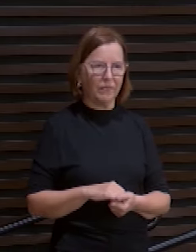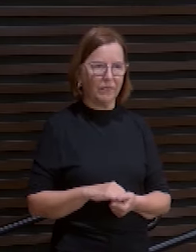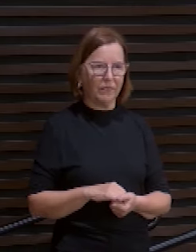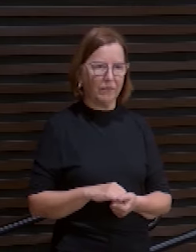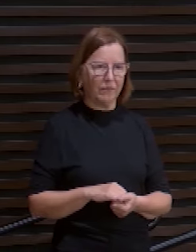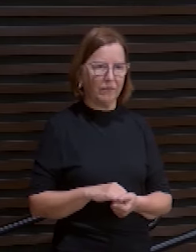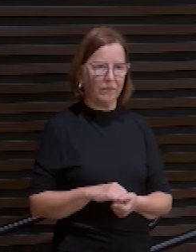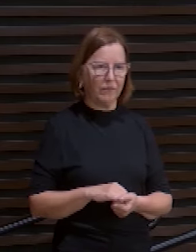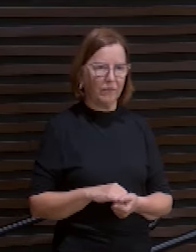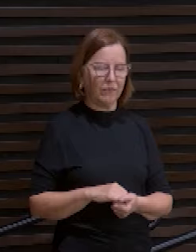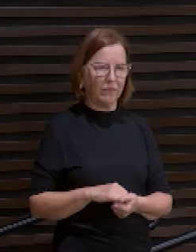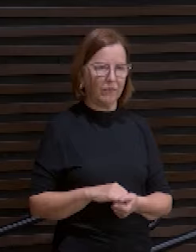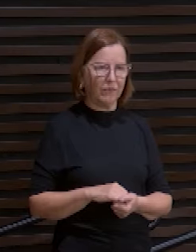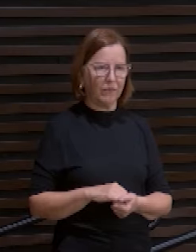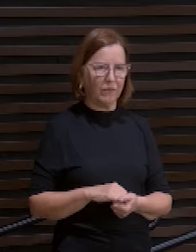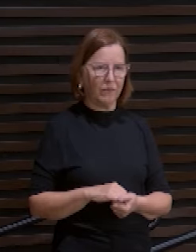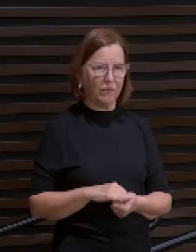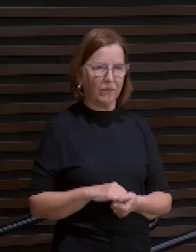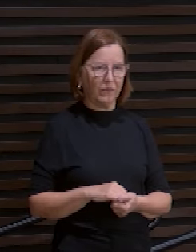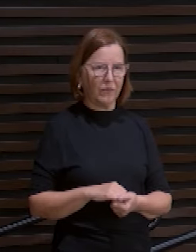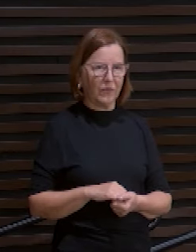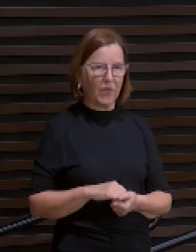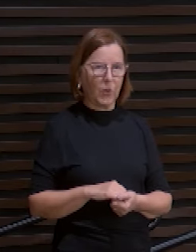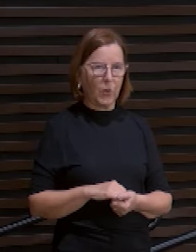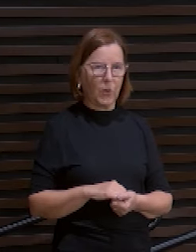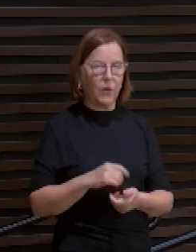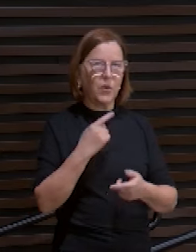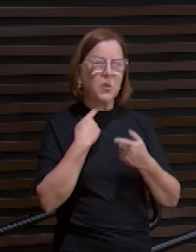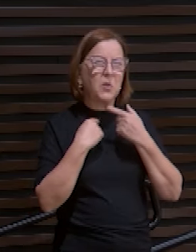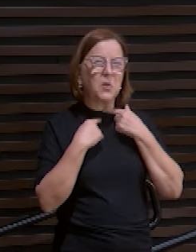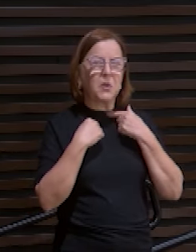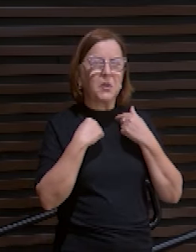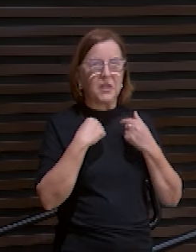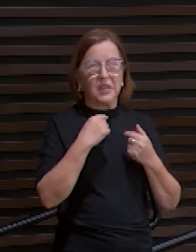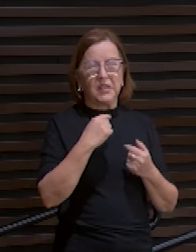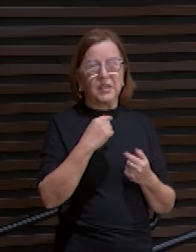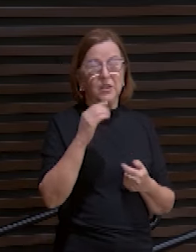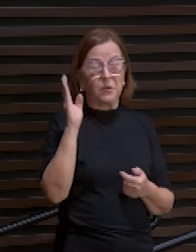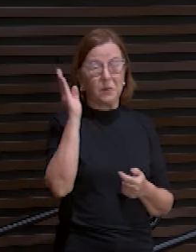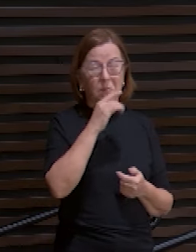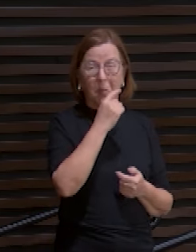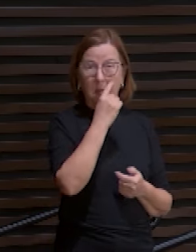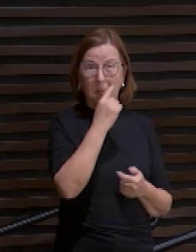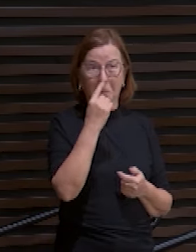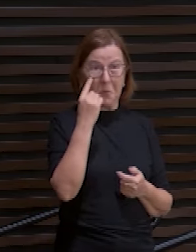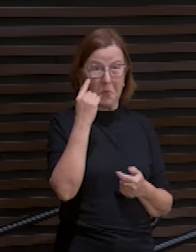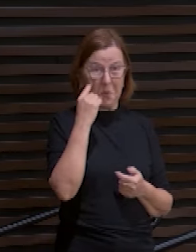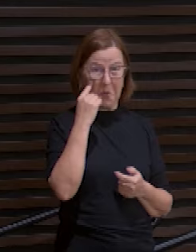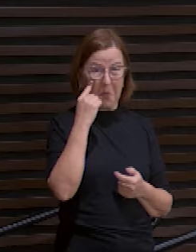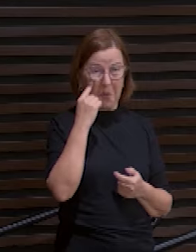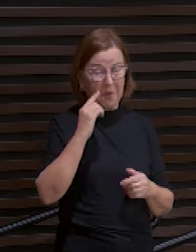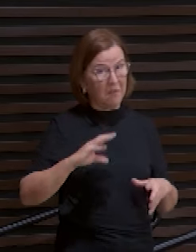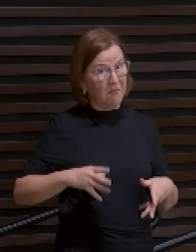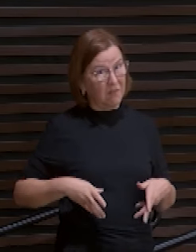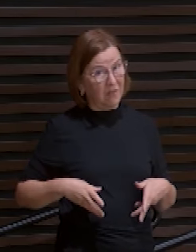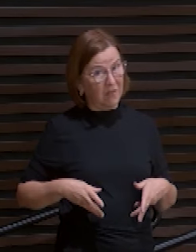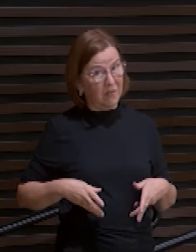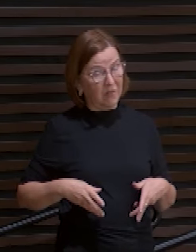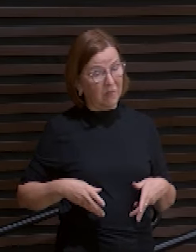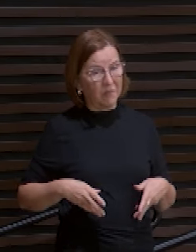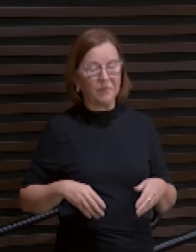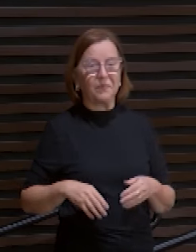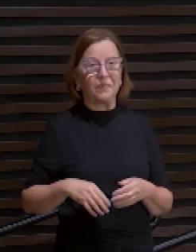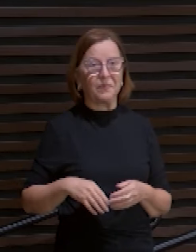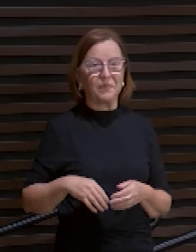pelo pela concupiscência dos olhos pela concupiscência da Carne Eva desobedeceu